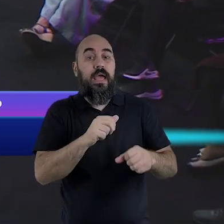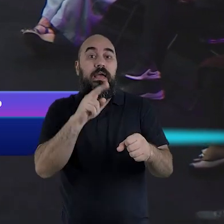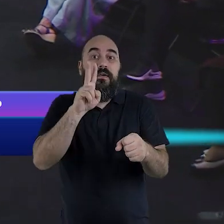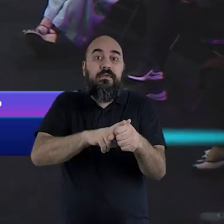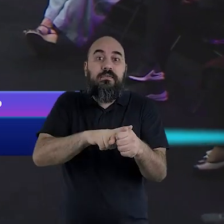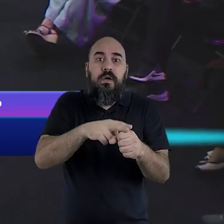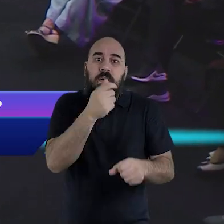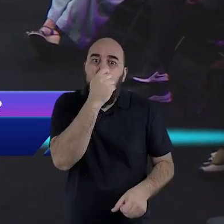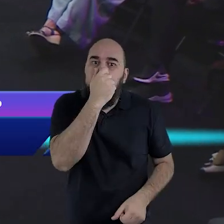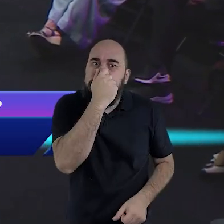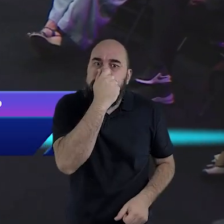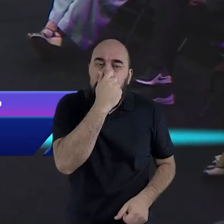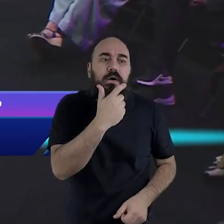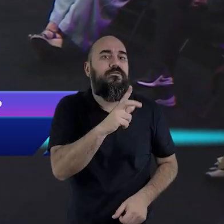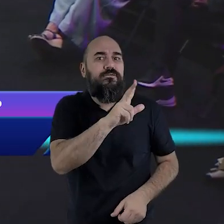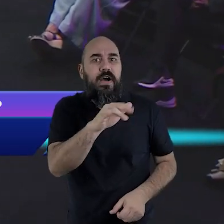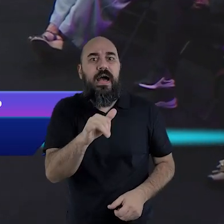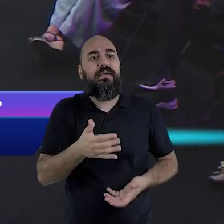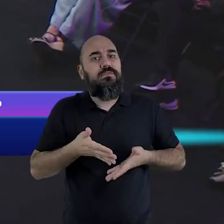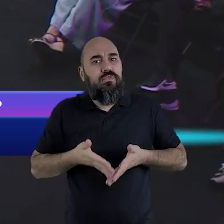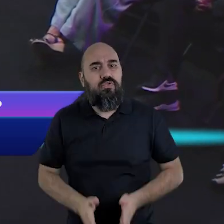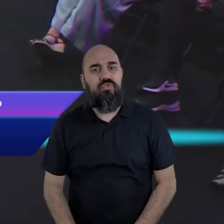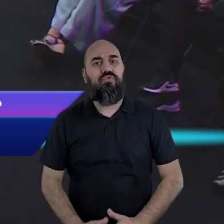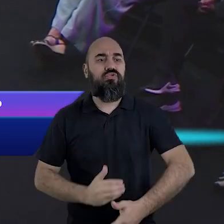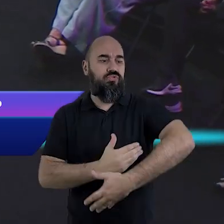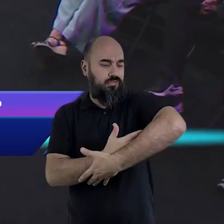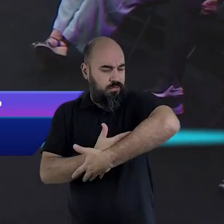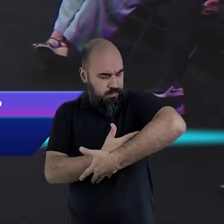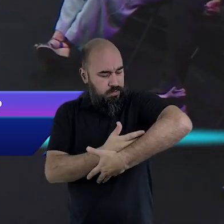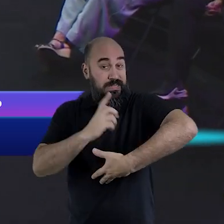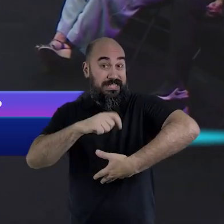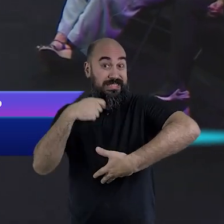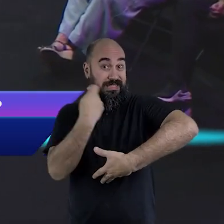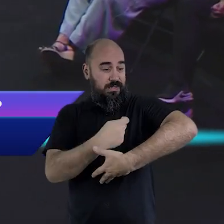filho, e lhe chamará Emanuel.